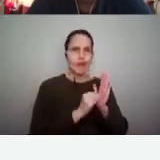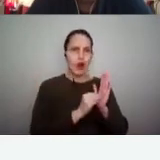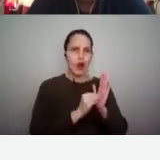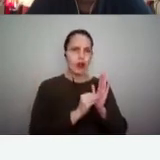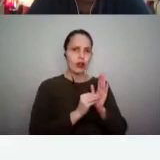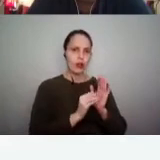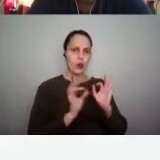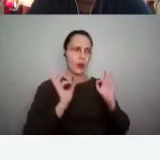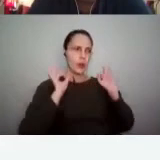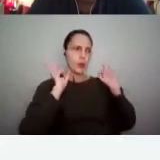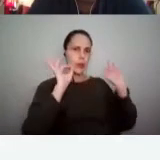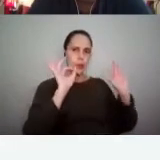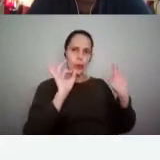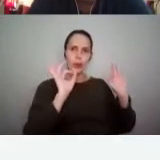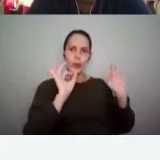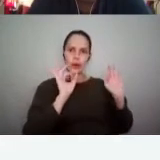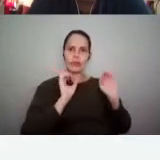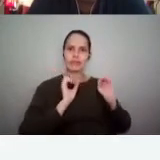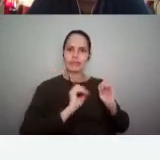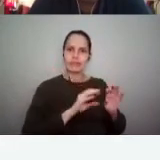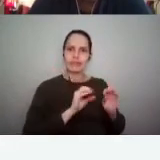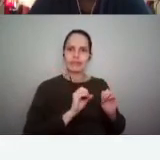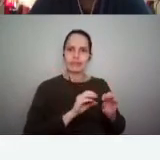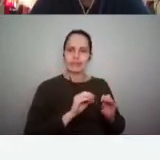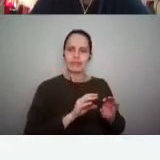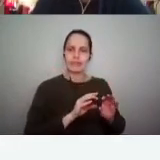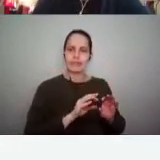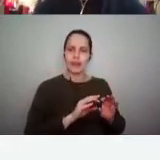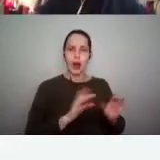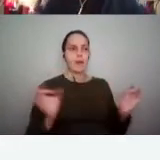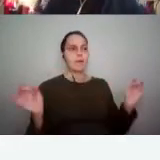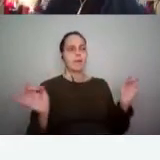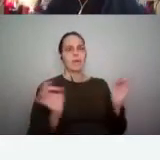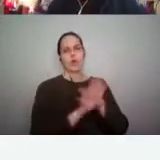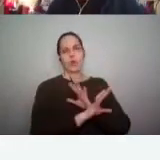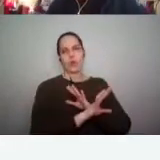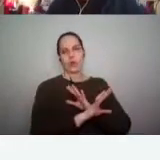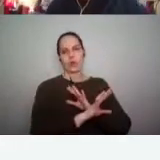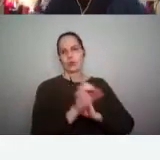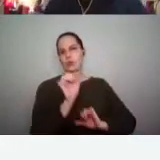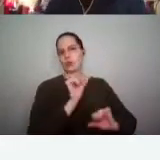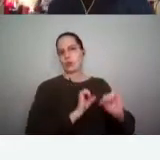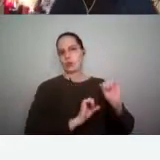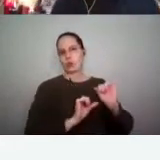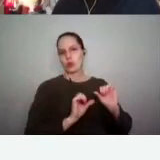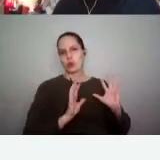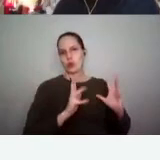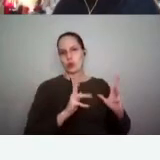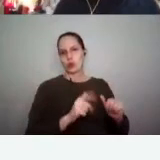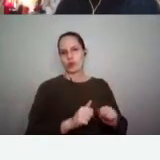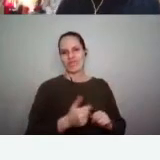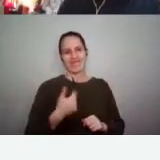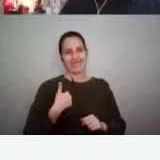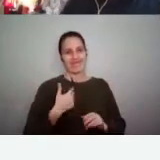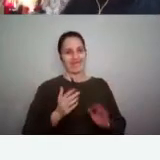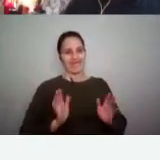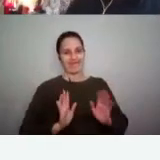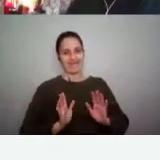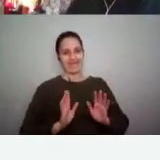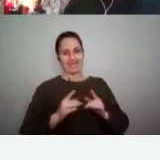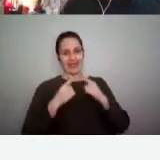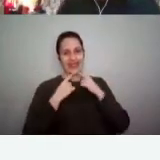sofisticadas e tivéssemos as mudanças necessárias. Eu sou um pouco crítica porque eu acho que se não se mexe na compreensão